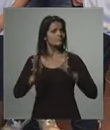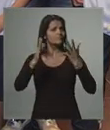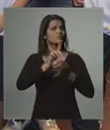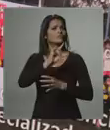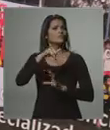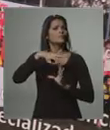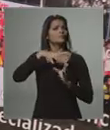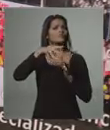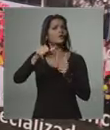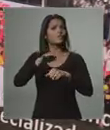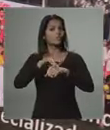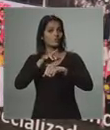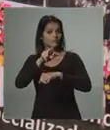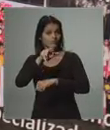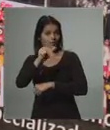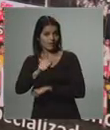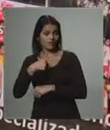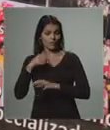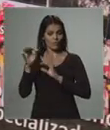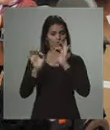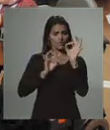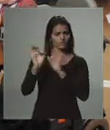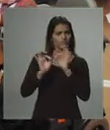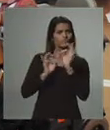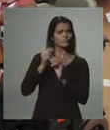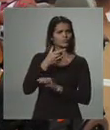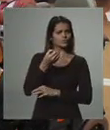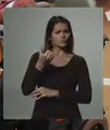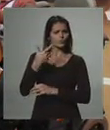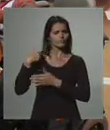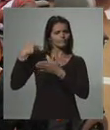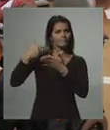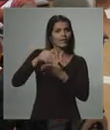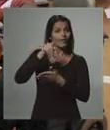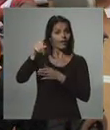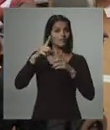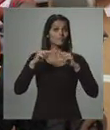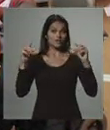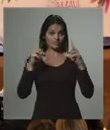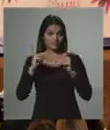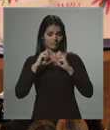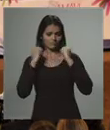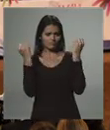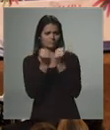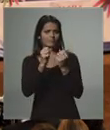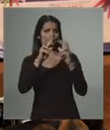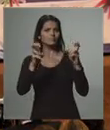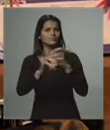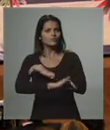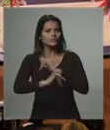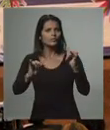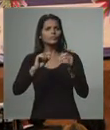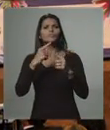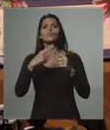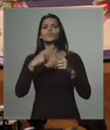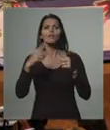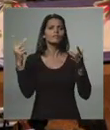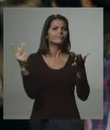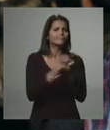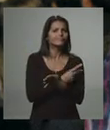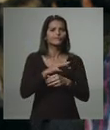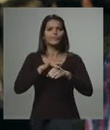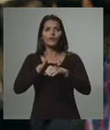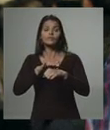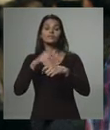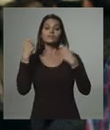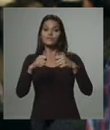é celebrado o Dia Mundial das Doenças Raras. Eu organizo desde 2012, em Brasília, um seminário onde divulgamos a causa e